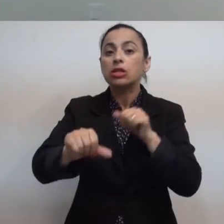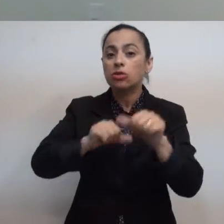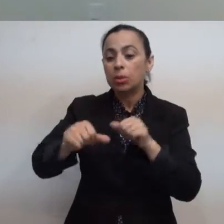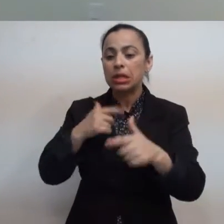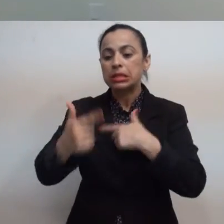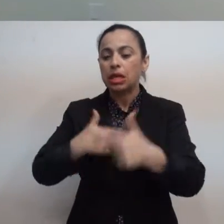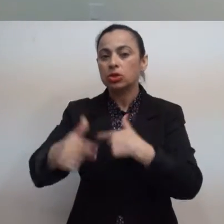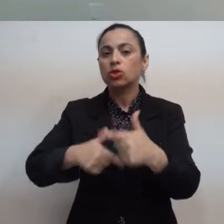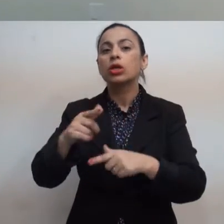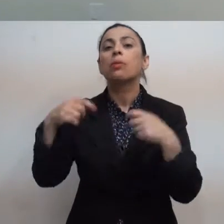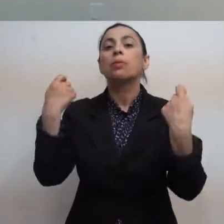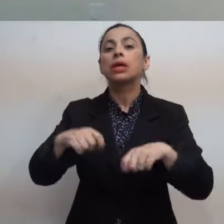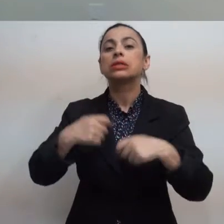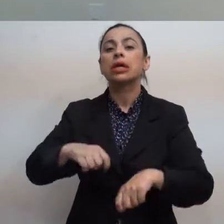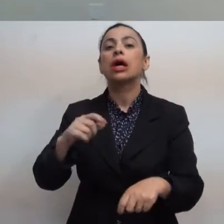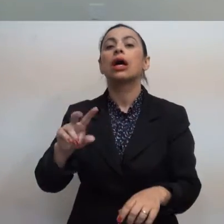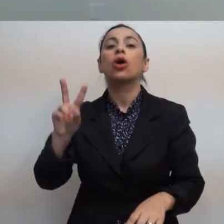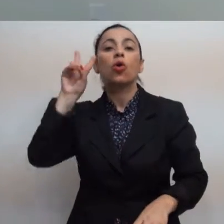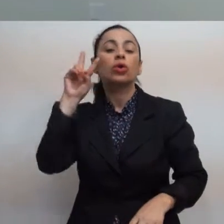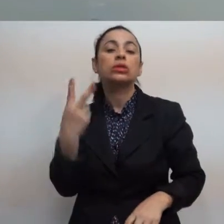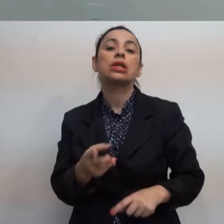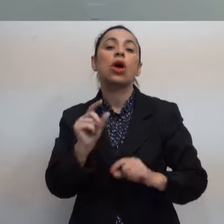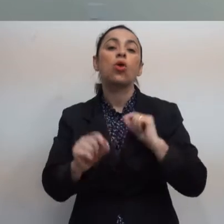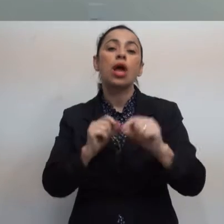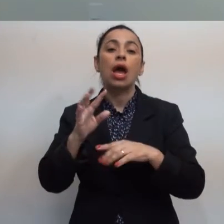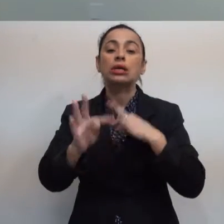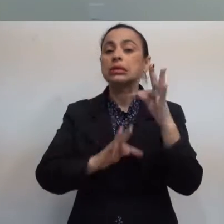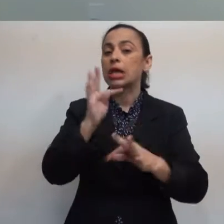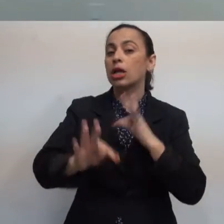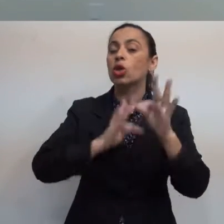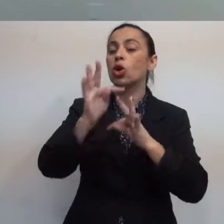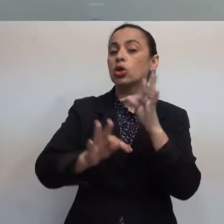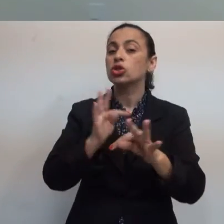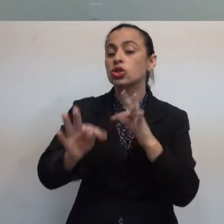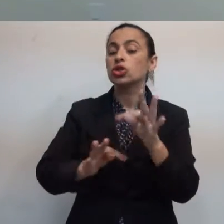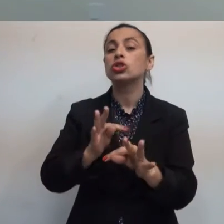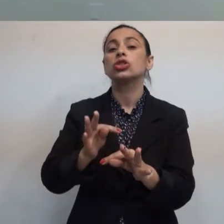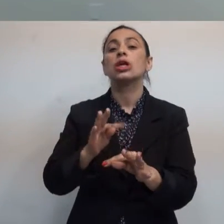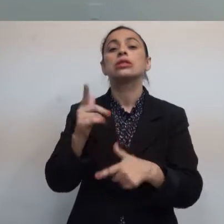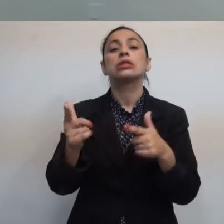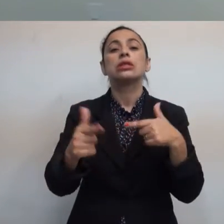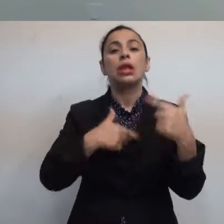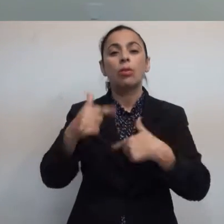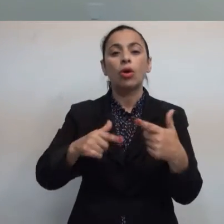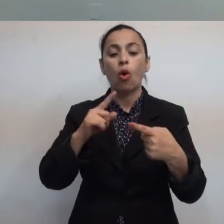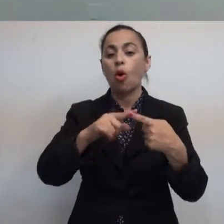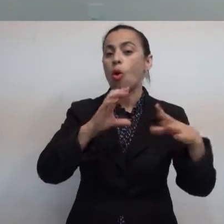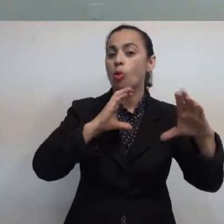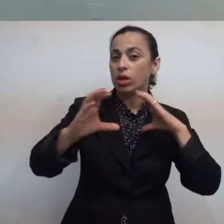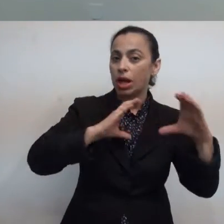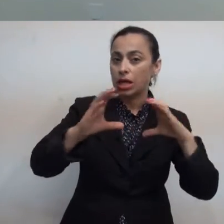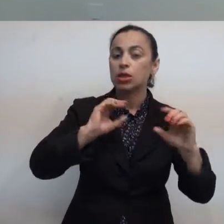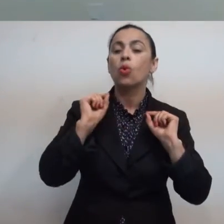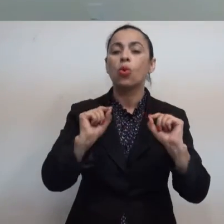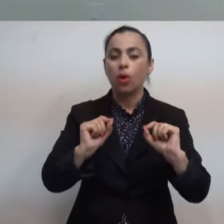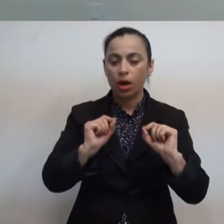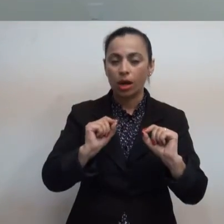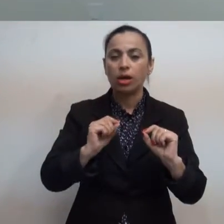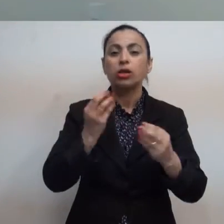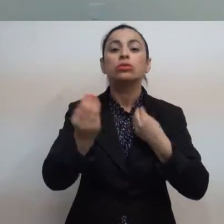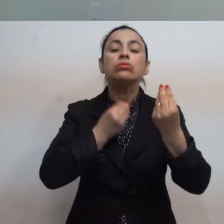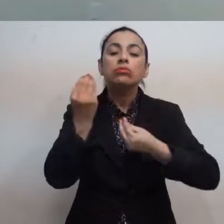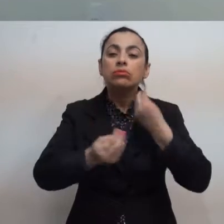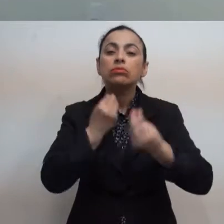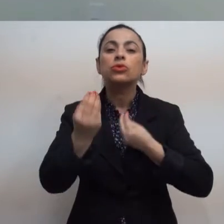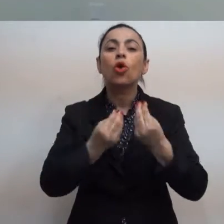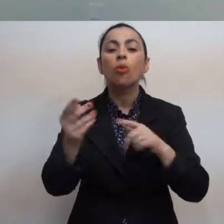modificadora e transformadora das ações, é preciso nós considerarmos que essas tecnologias elas trabalham com a comunicação,